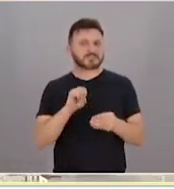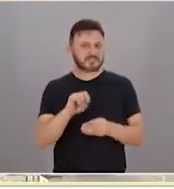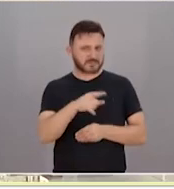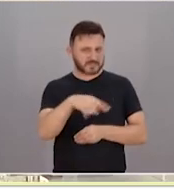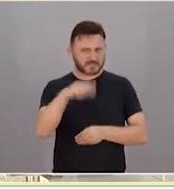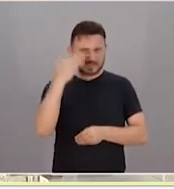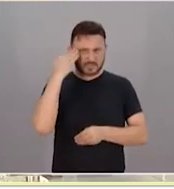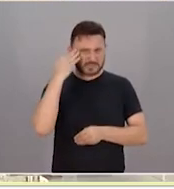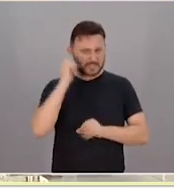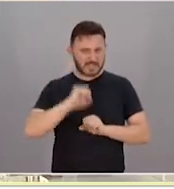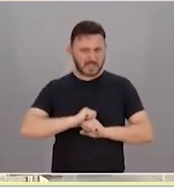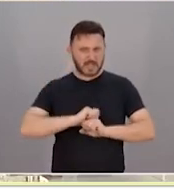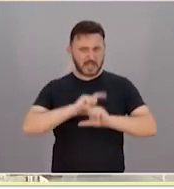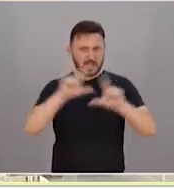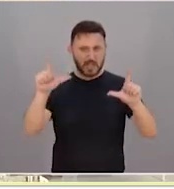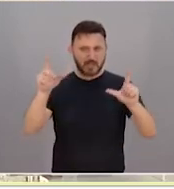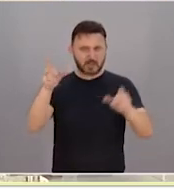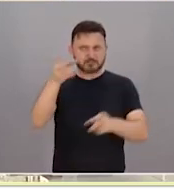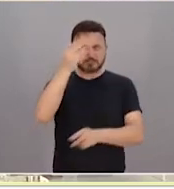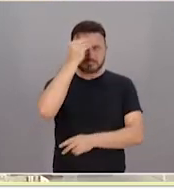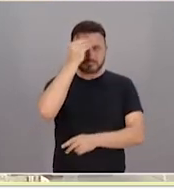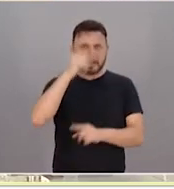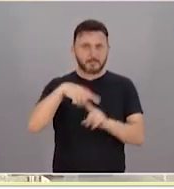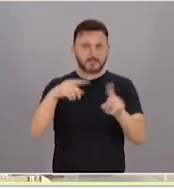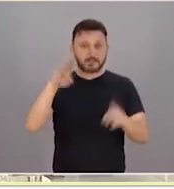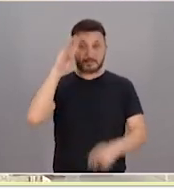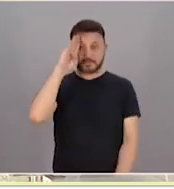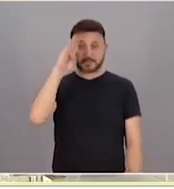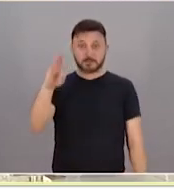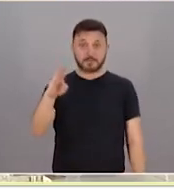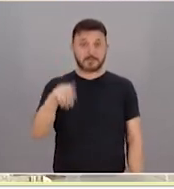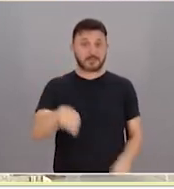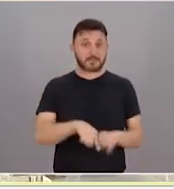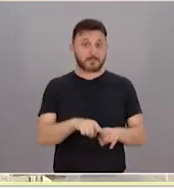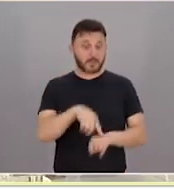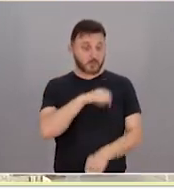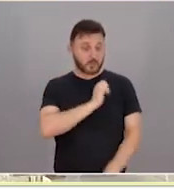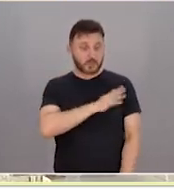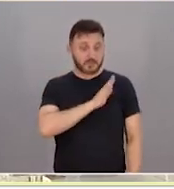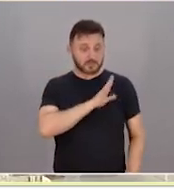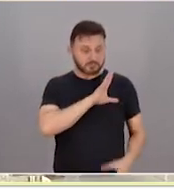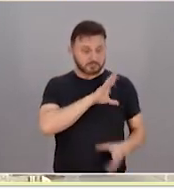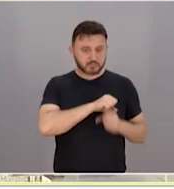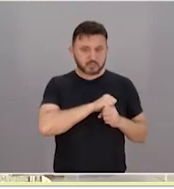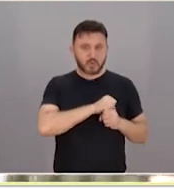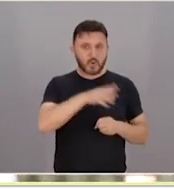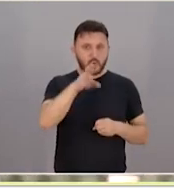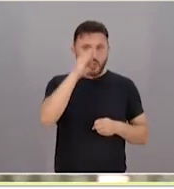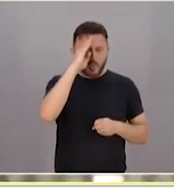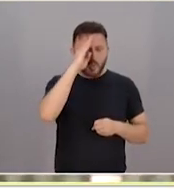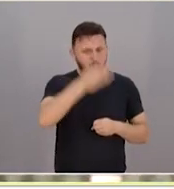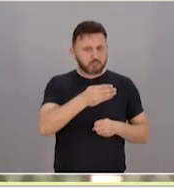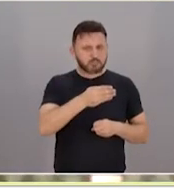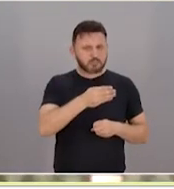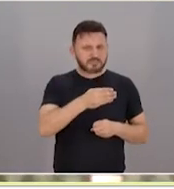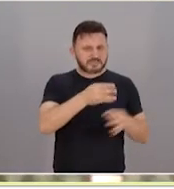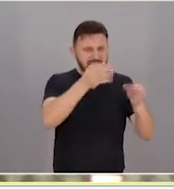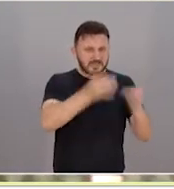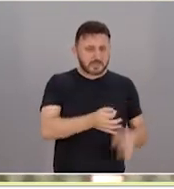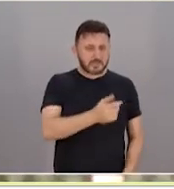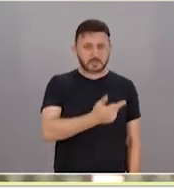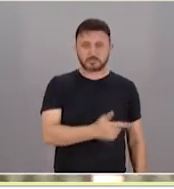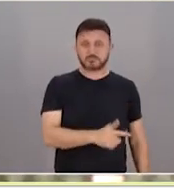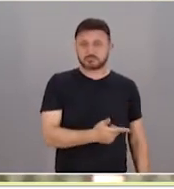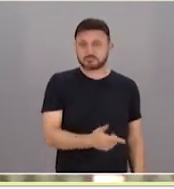claro aqui, mas principalmente aqui, não tem acerto.